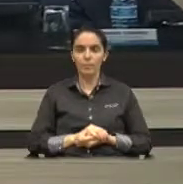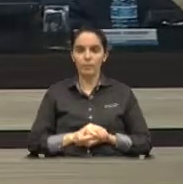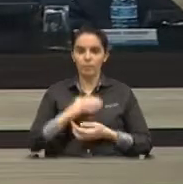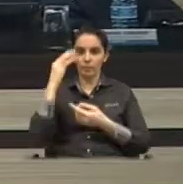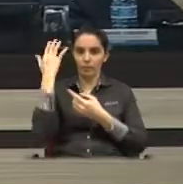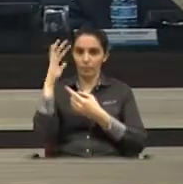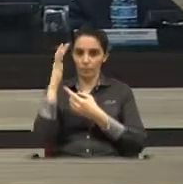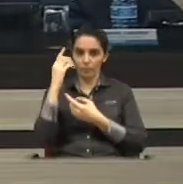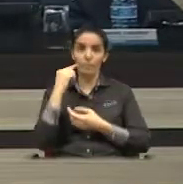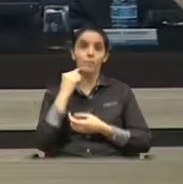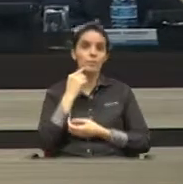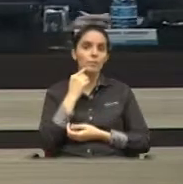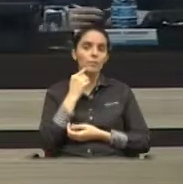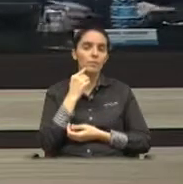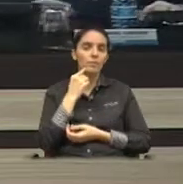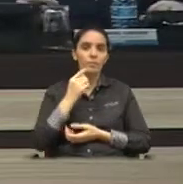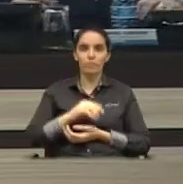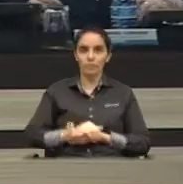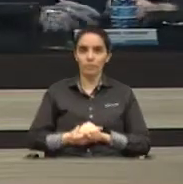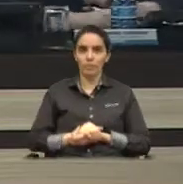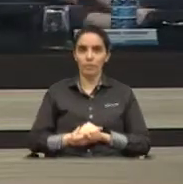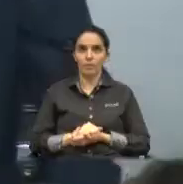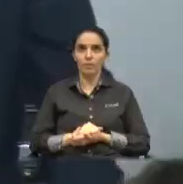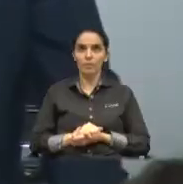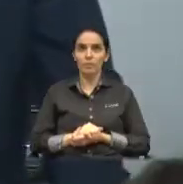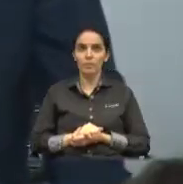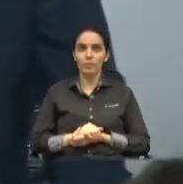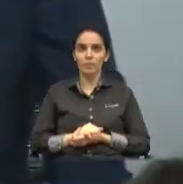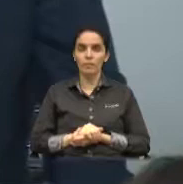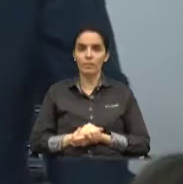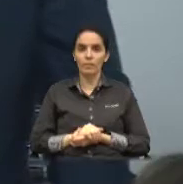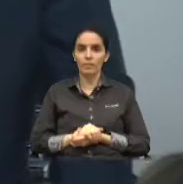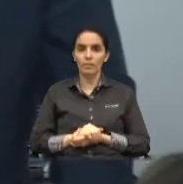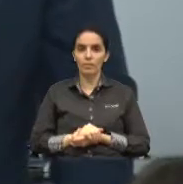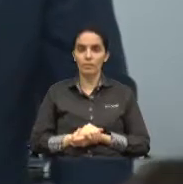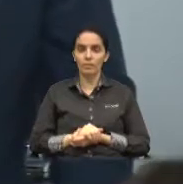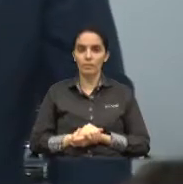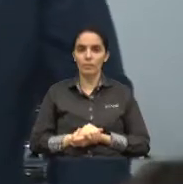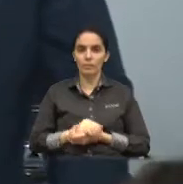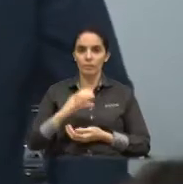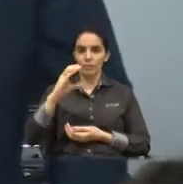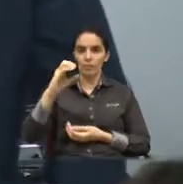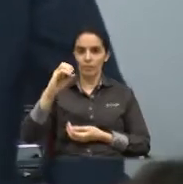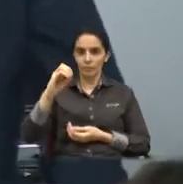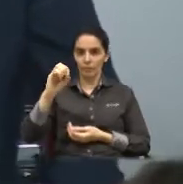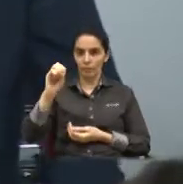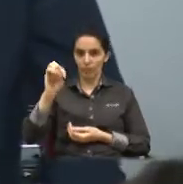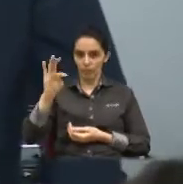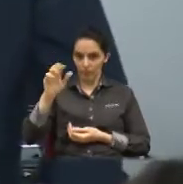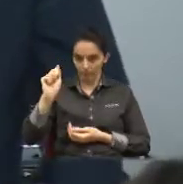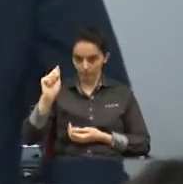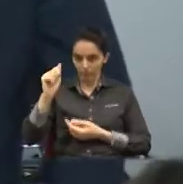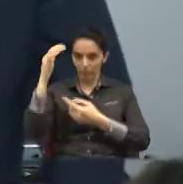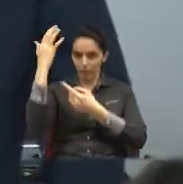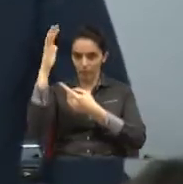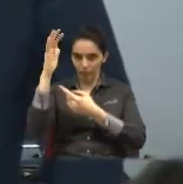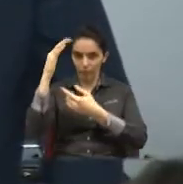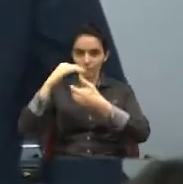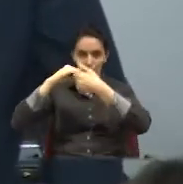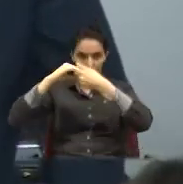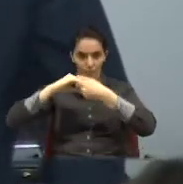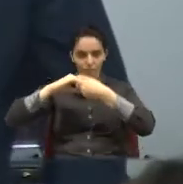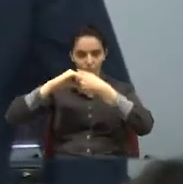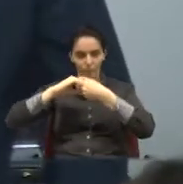Cleiton, pela propositura. Queria saudar o capitão Costa, cabo Chiquinho,